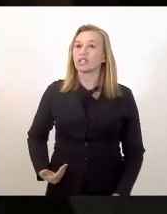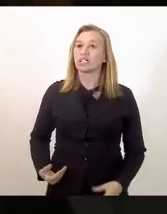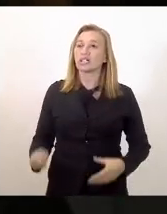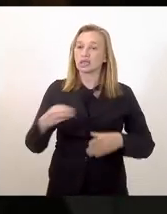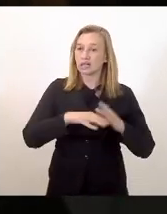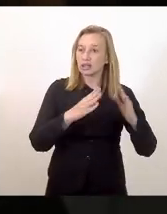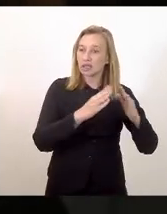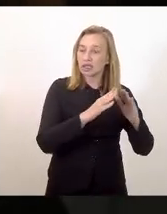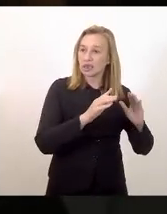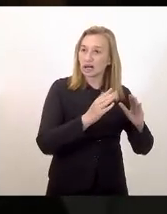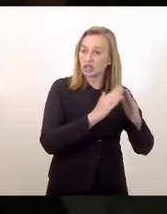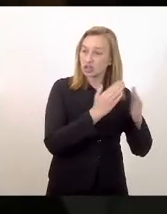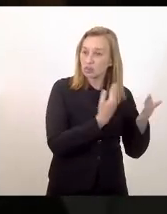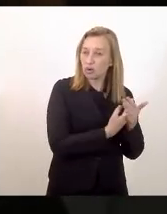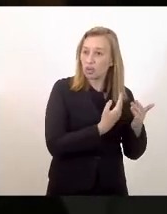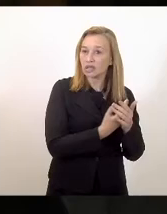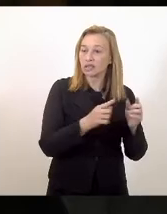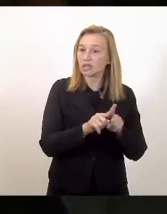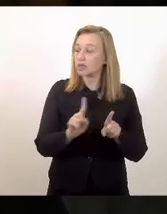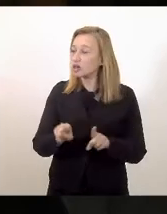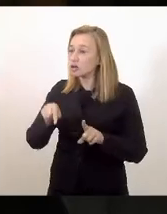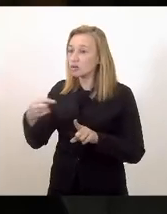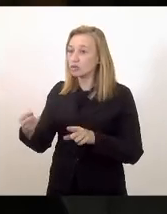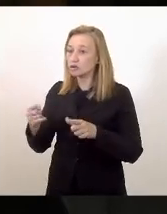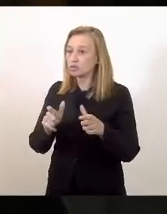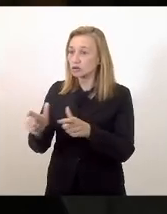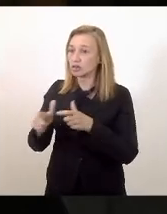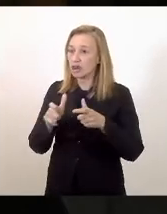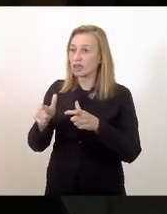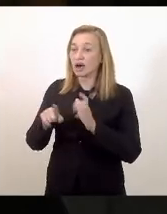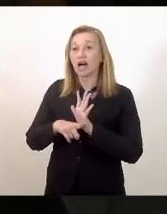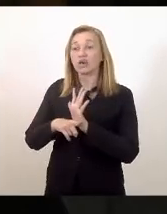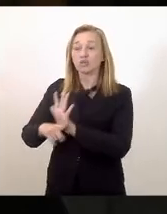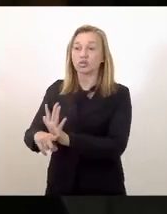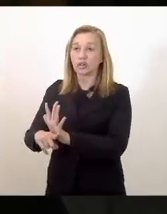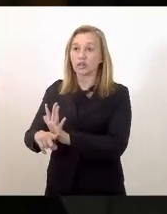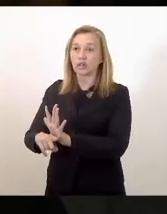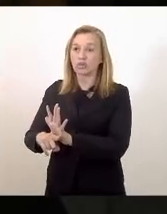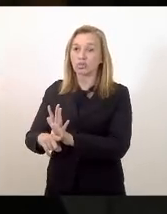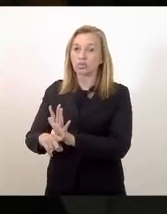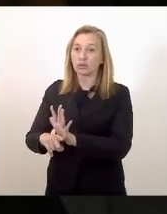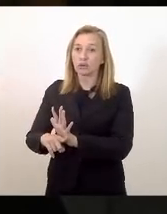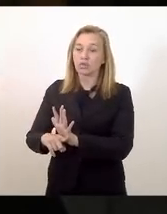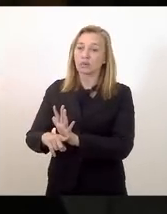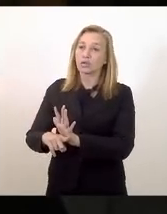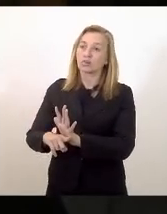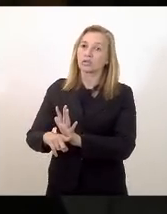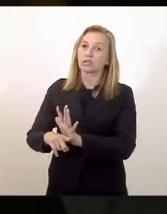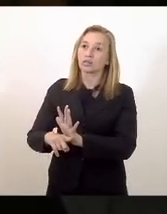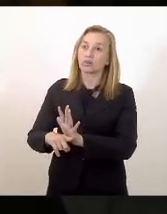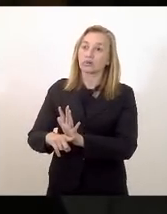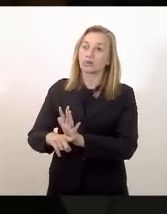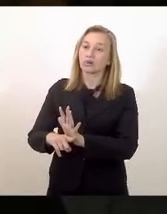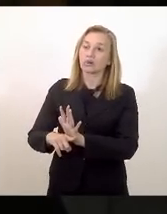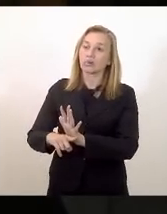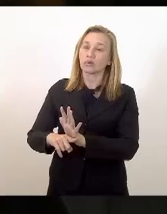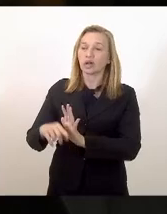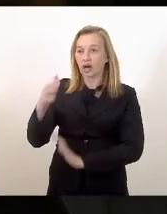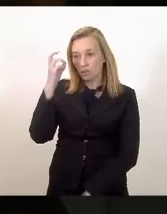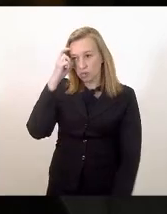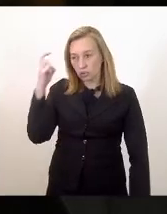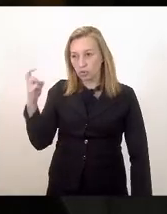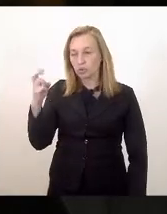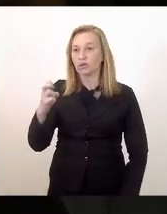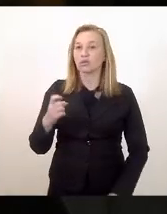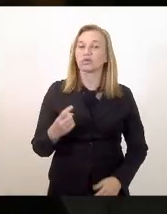outros talentos, outras virtudes, outras formas de contribuir para a promoção da cultura. Então, faço